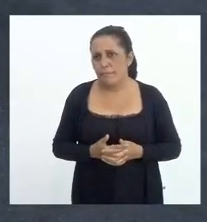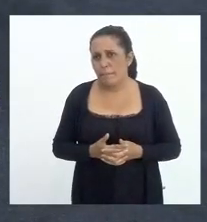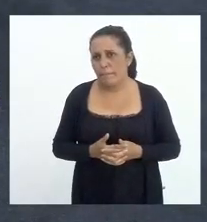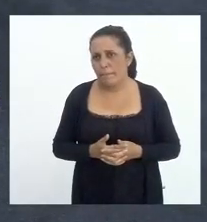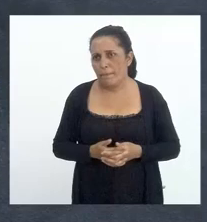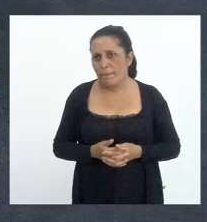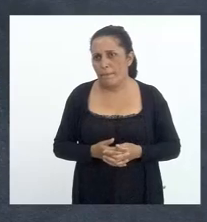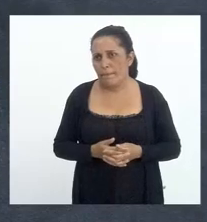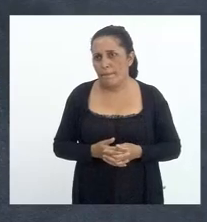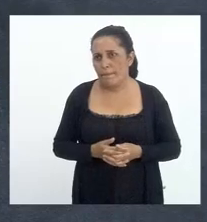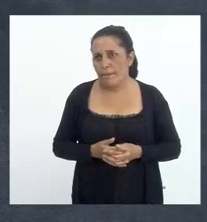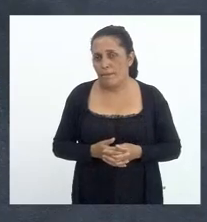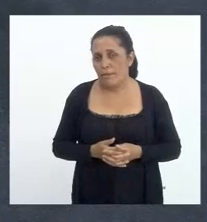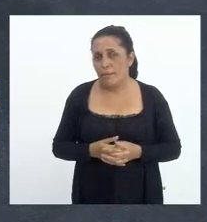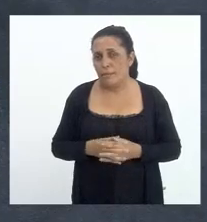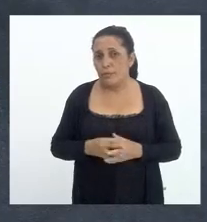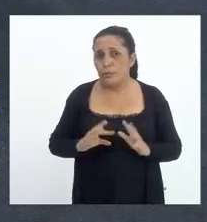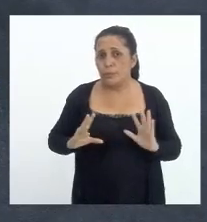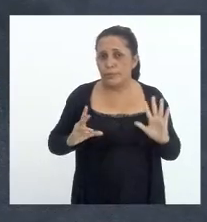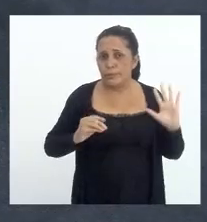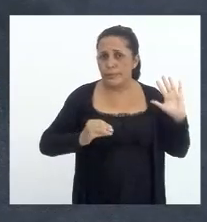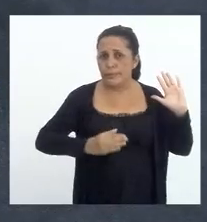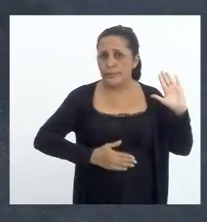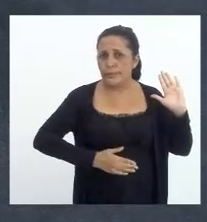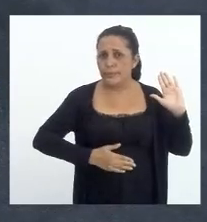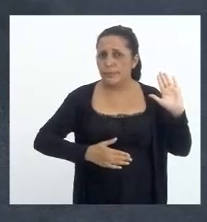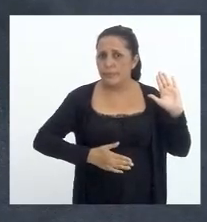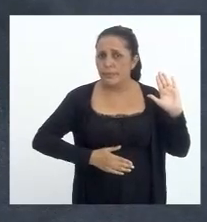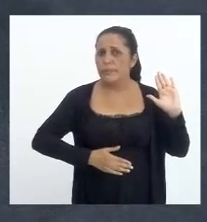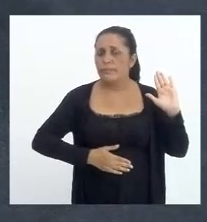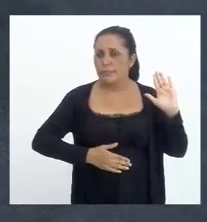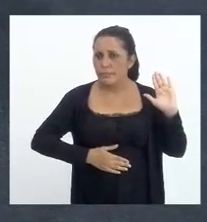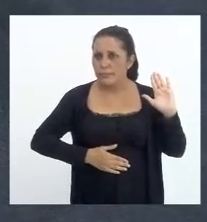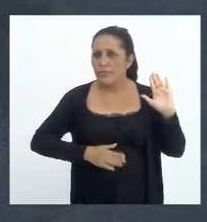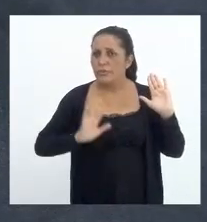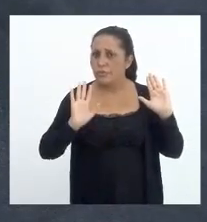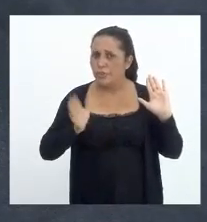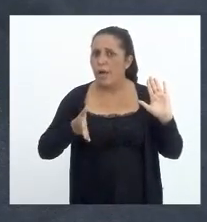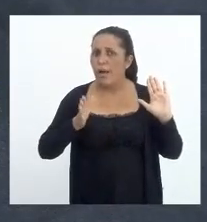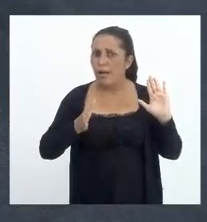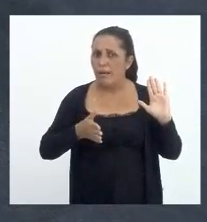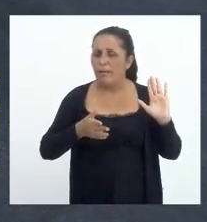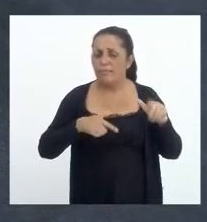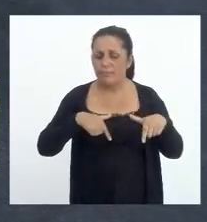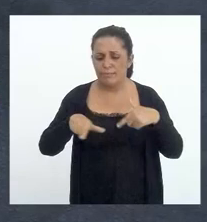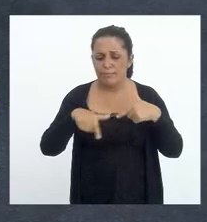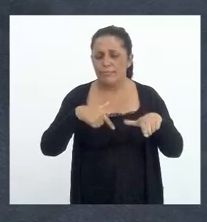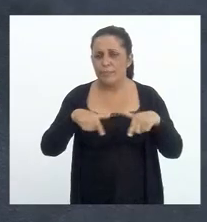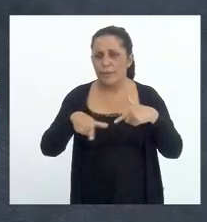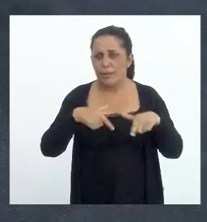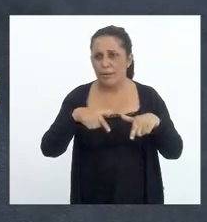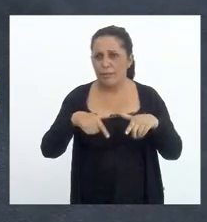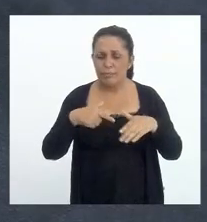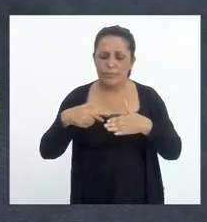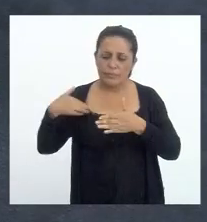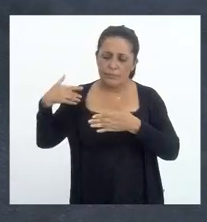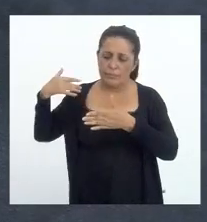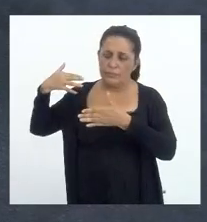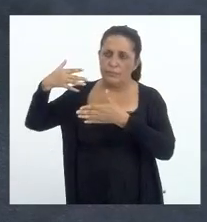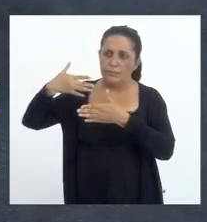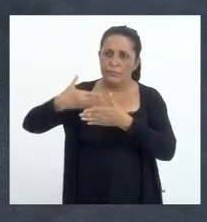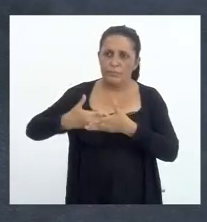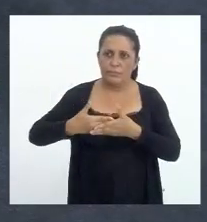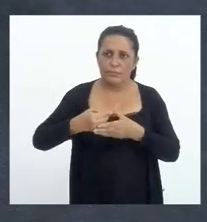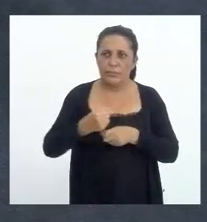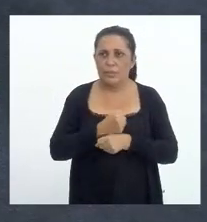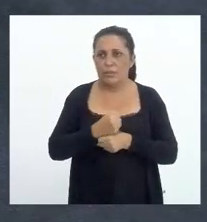dos marginais que ocuparam alguns cargos do Estado ao longo dos anos. A